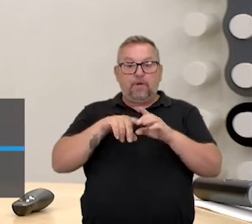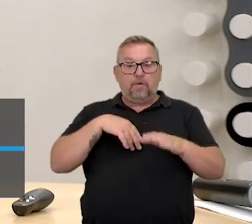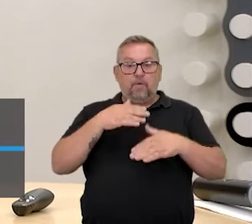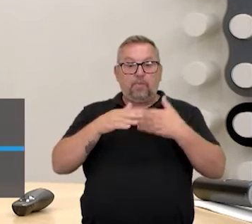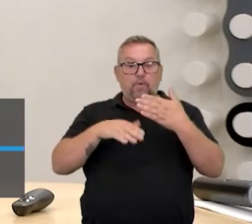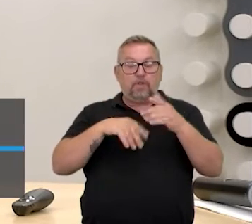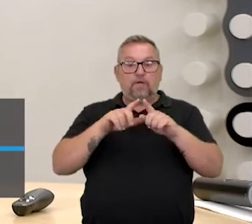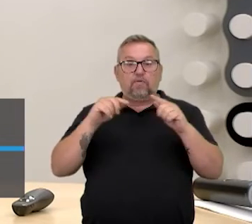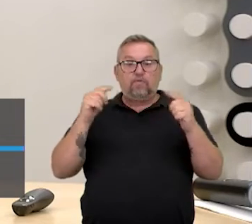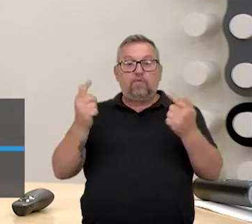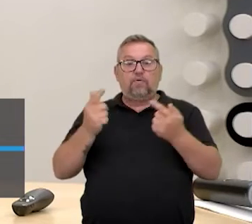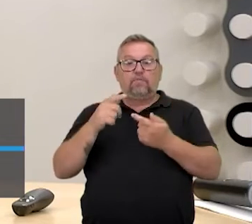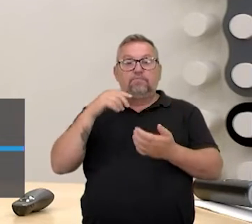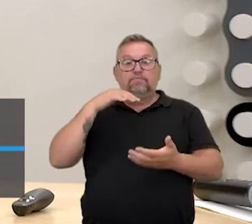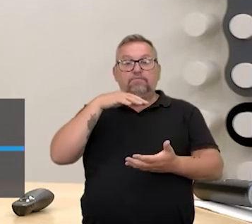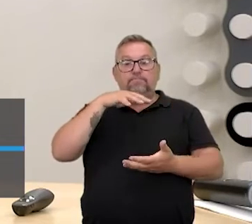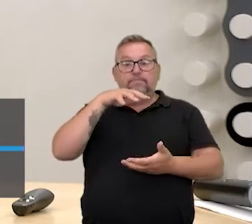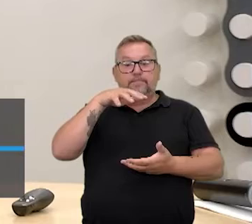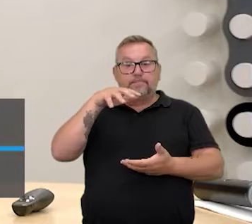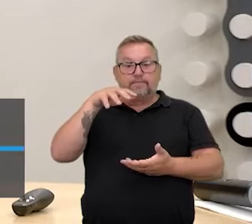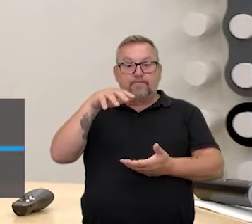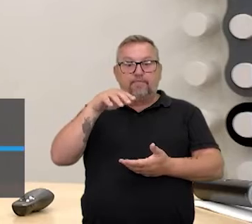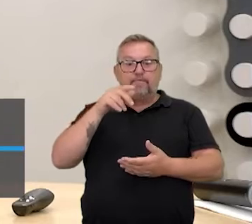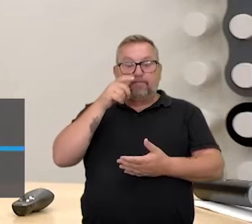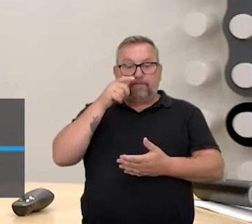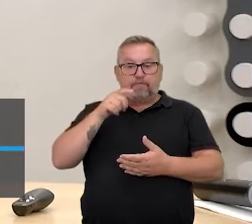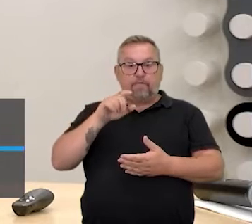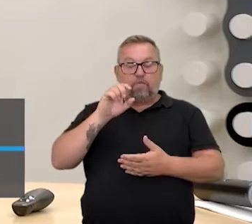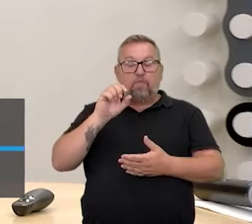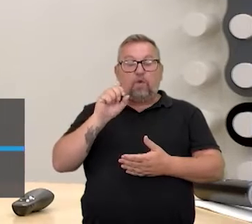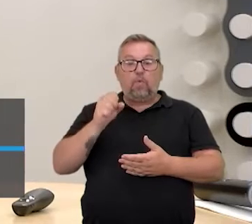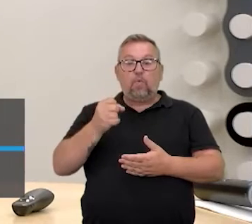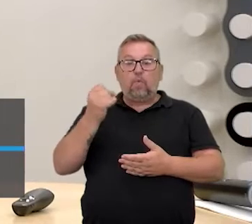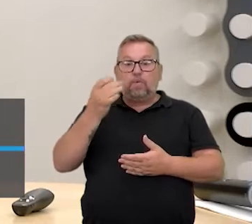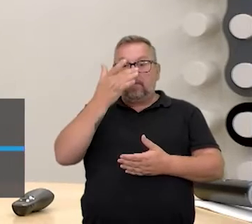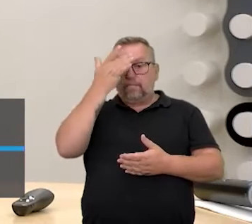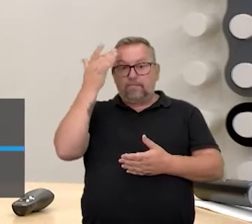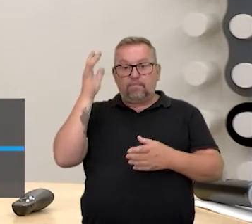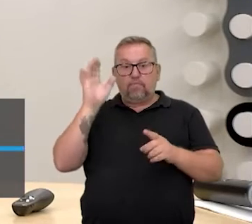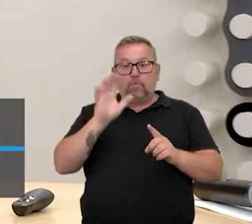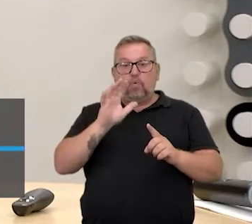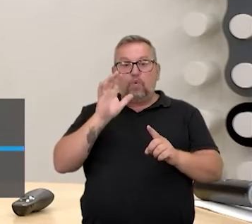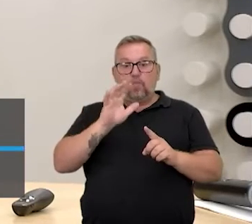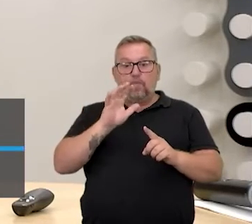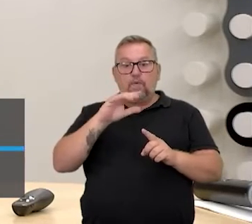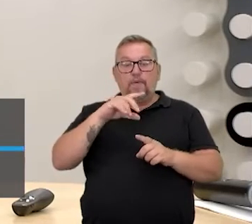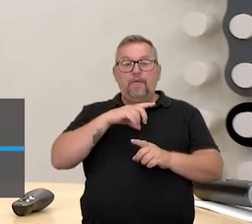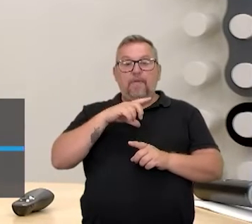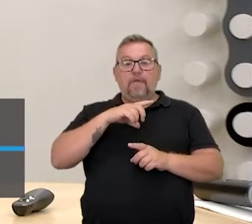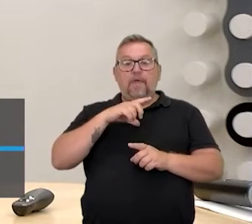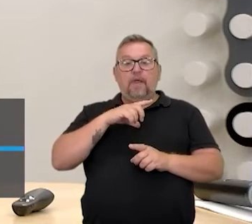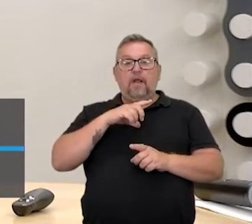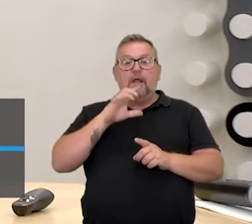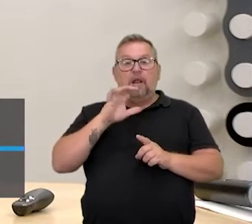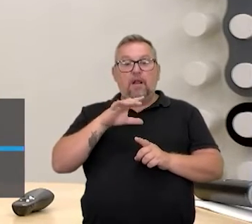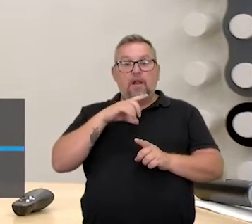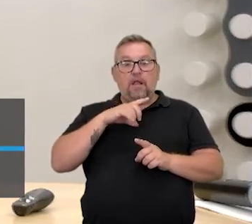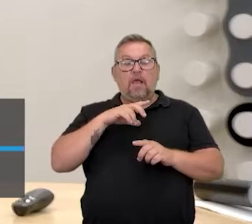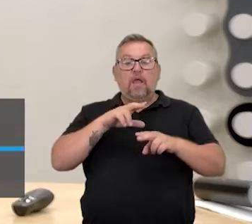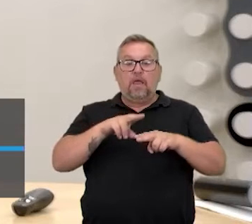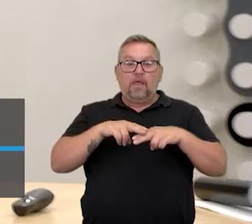processo geológico do planeta. Vejam, né, o quanto o ser humano ele interfere, né, e já tendo aí interferências por